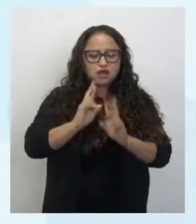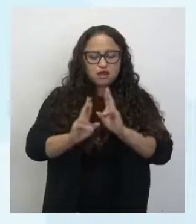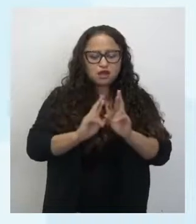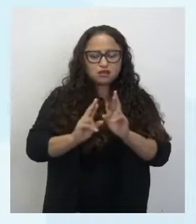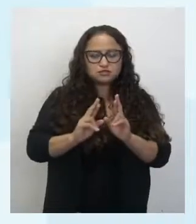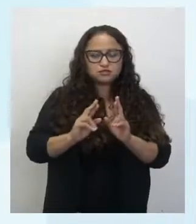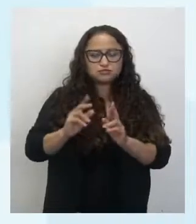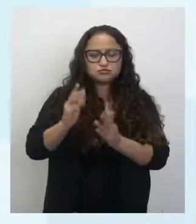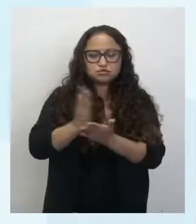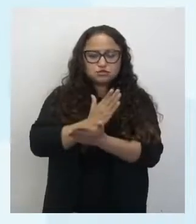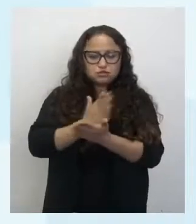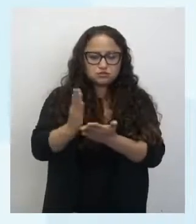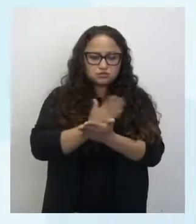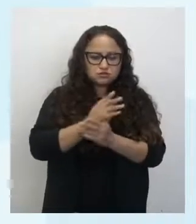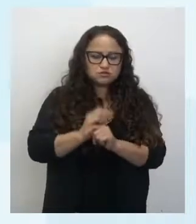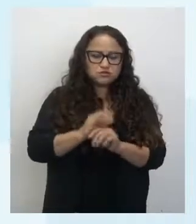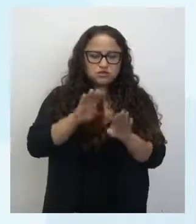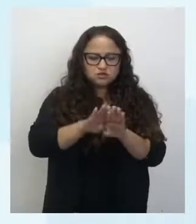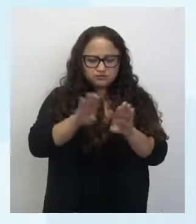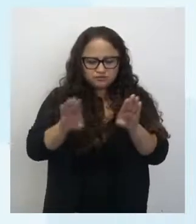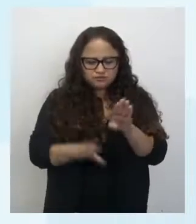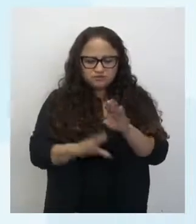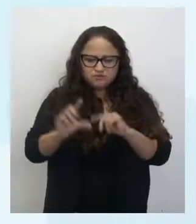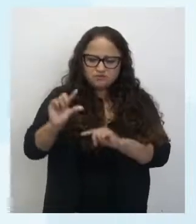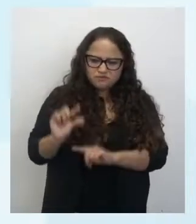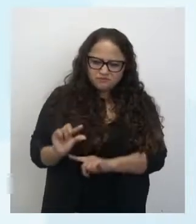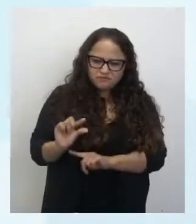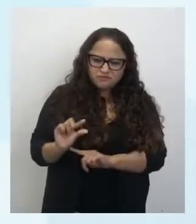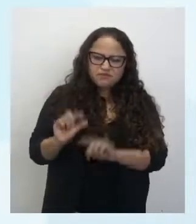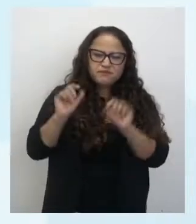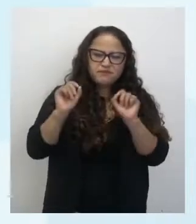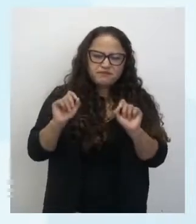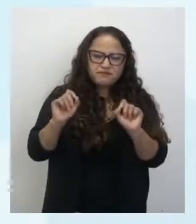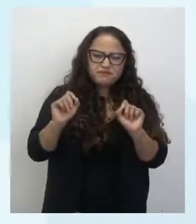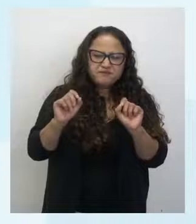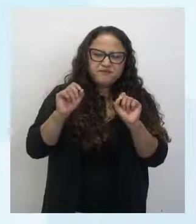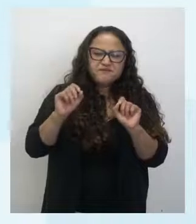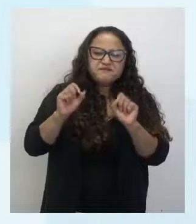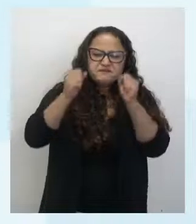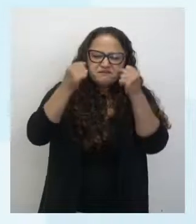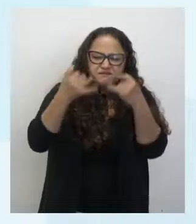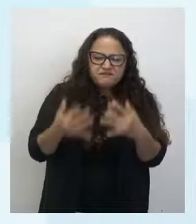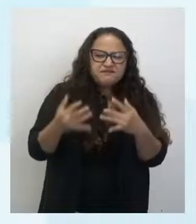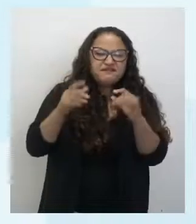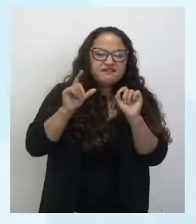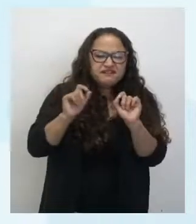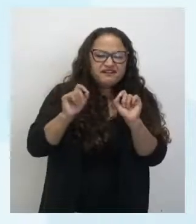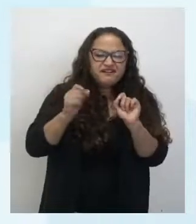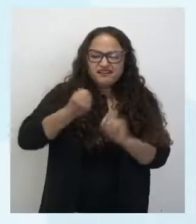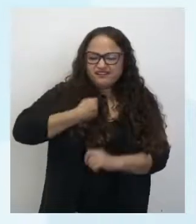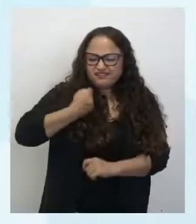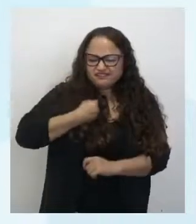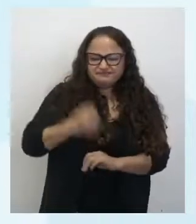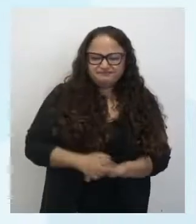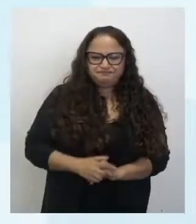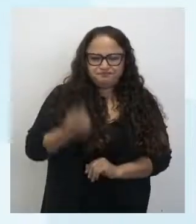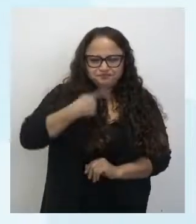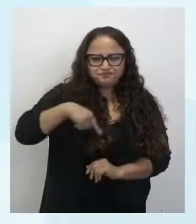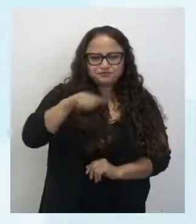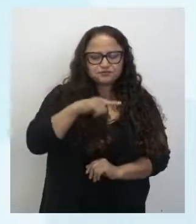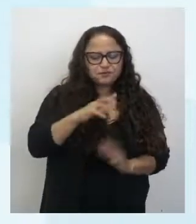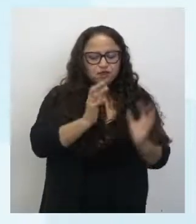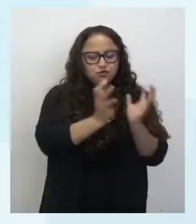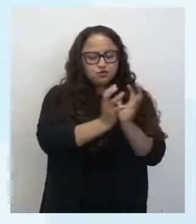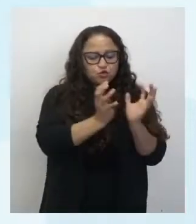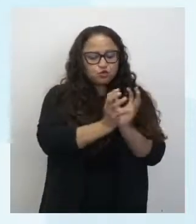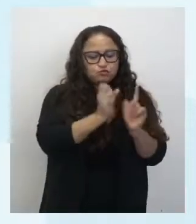temos que entender? Primeiramente, que minoria, né, quando a gente fala em minoria, a gente não está falando em questão de números, tá? A gente está falando em questão de